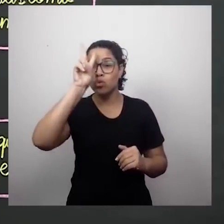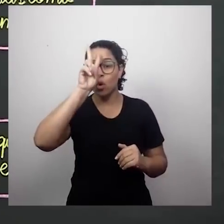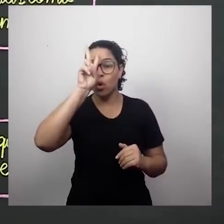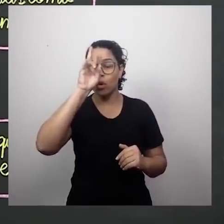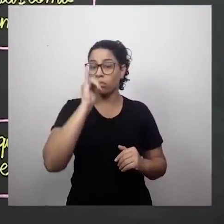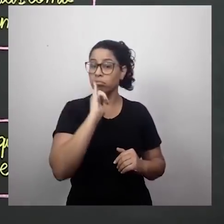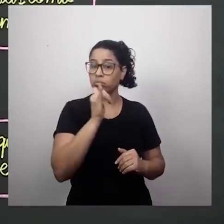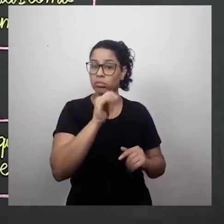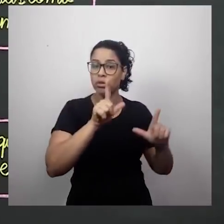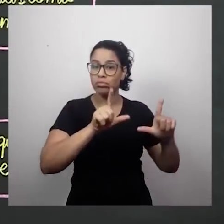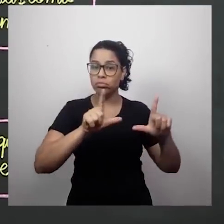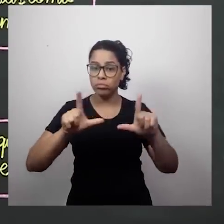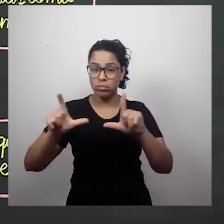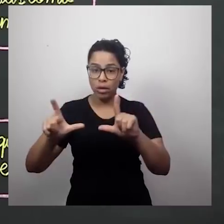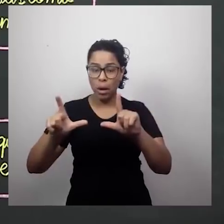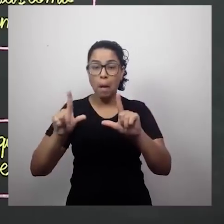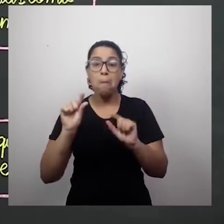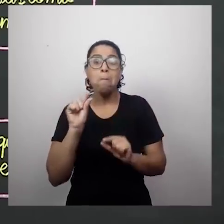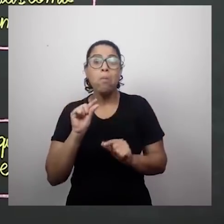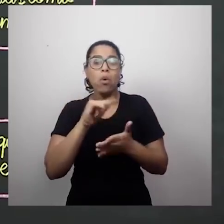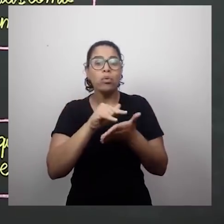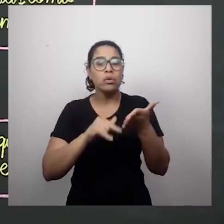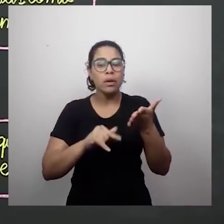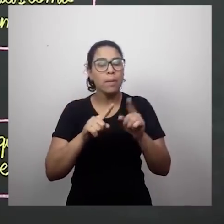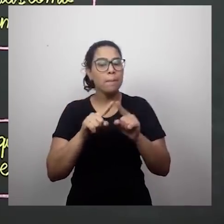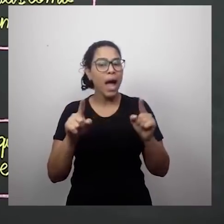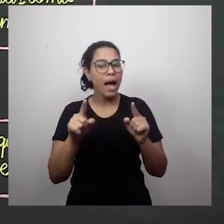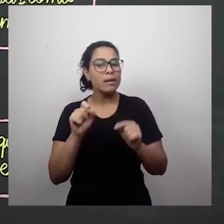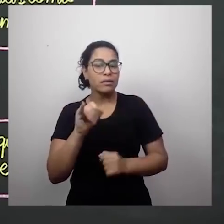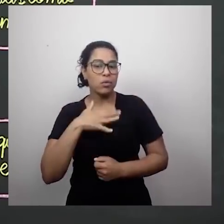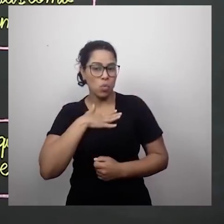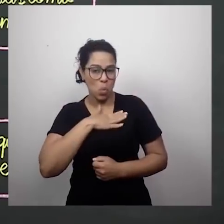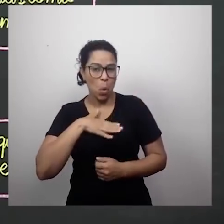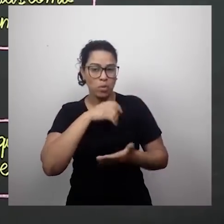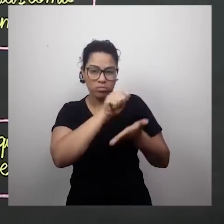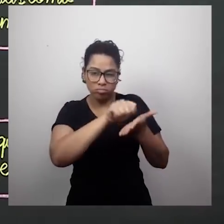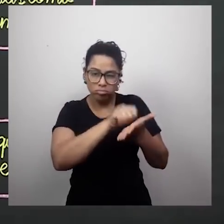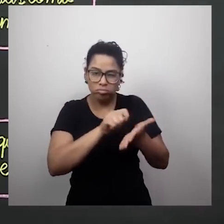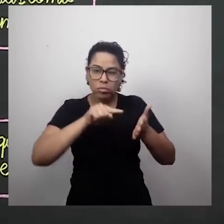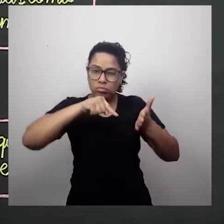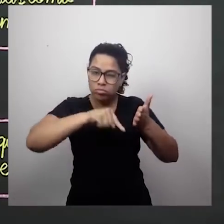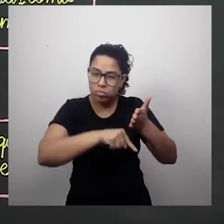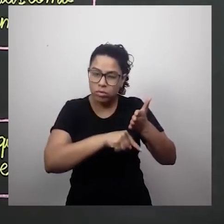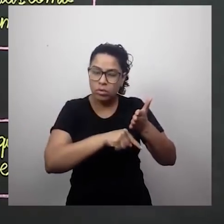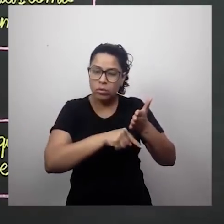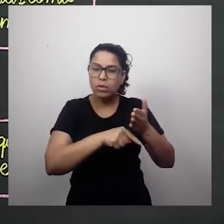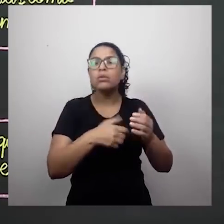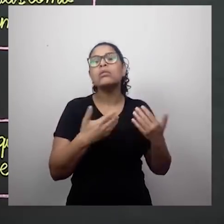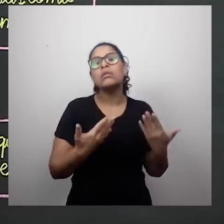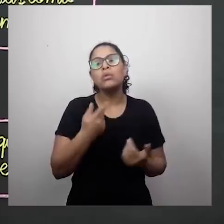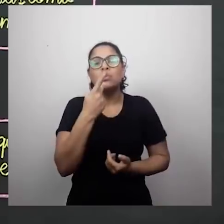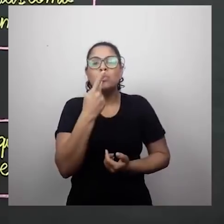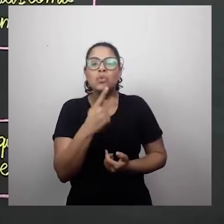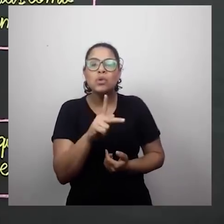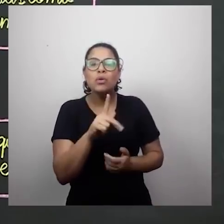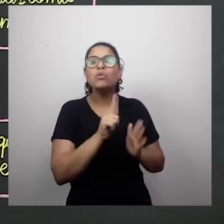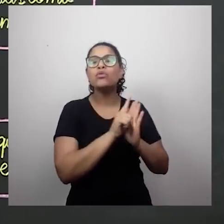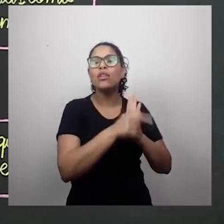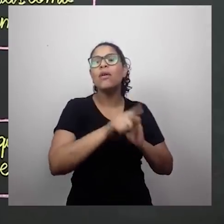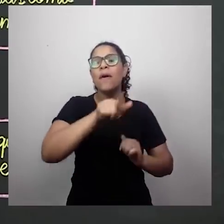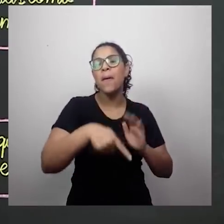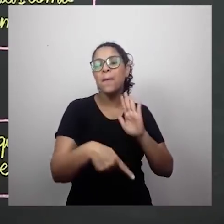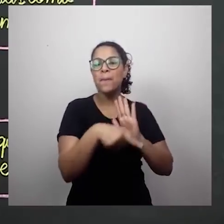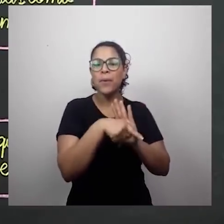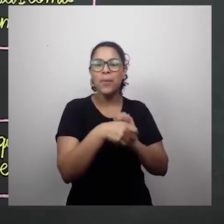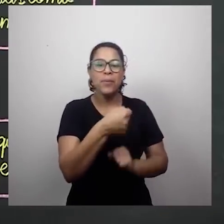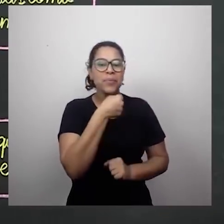e poucos textos. Mas se você curte escrever mais, é aquele que quer detalhar, aprofundar, o seu gênero, então, é a reportagem,